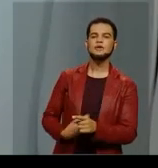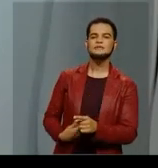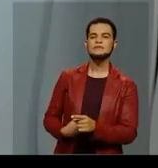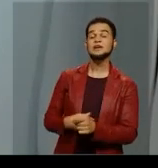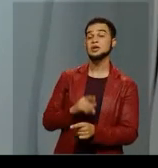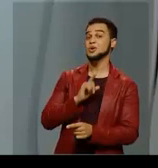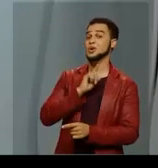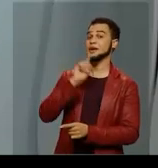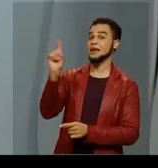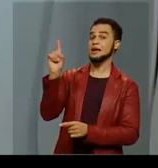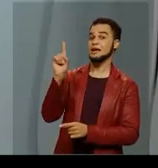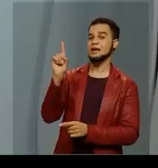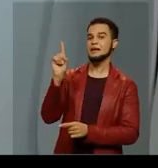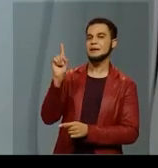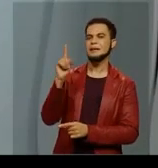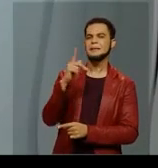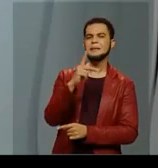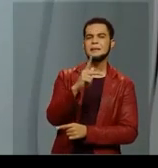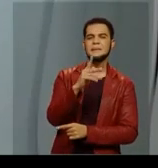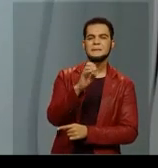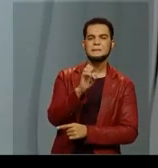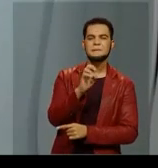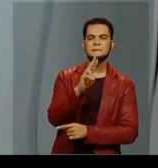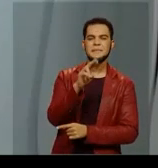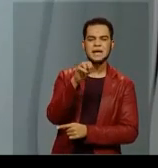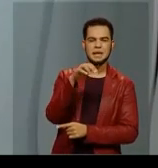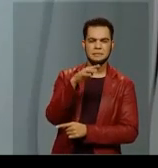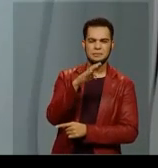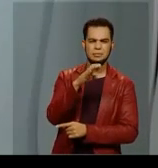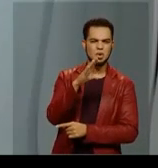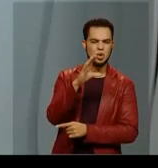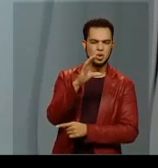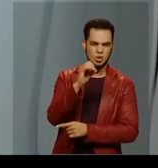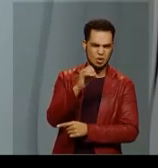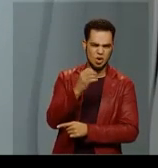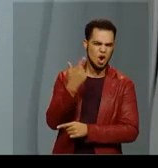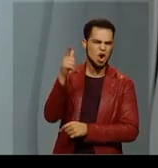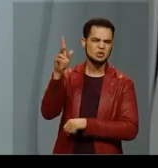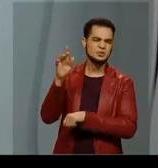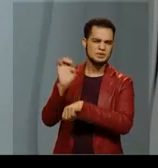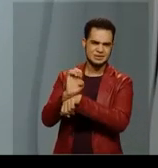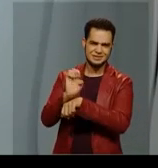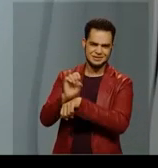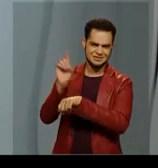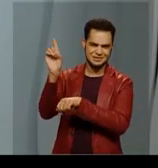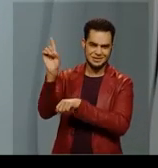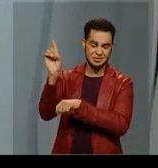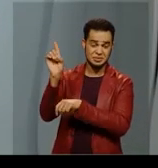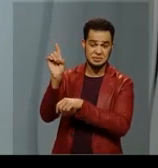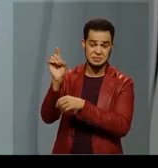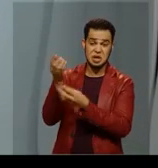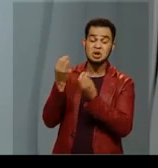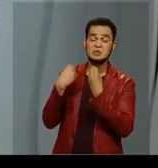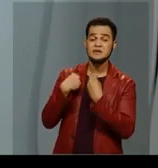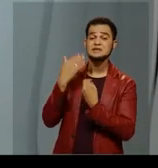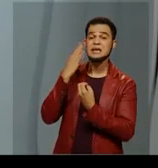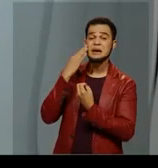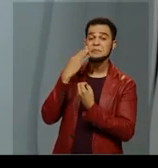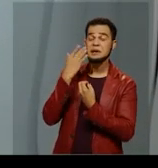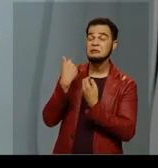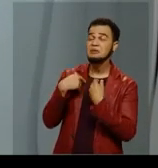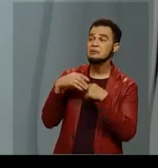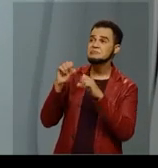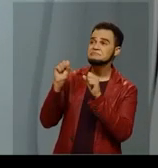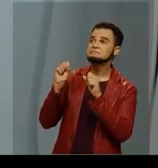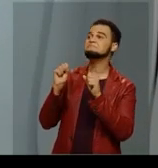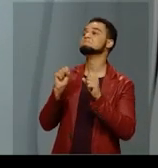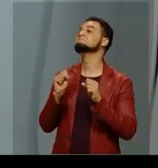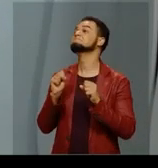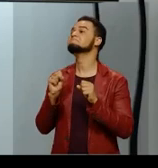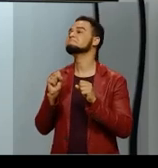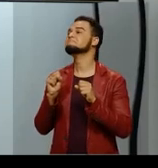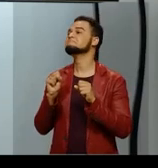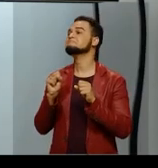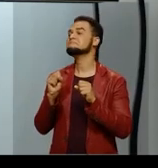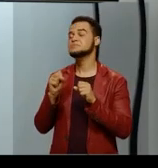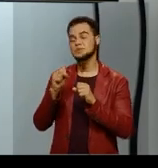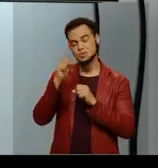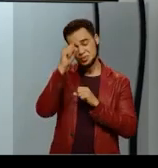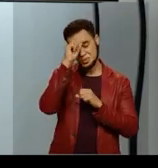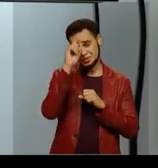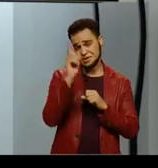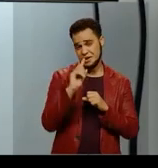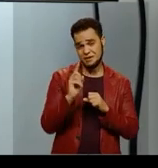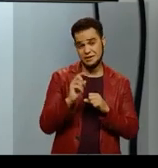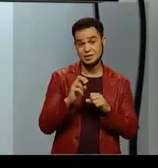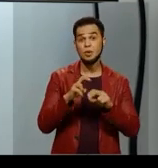você entende, mas um assunto mais específico exige a pessoa estar por dentro daquela... Por isso, uma dica é ler muito,